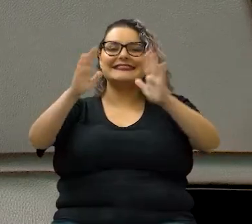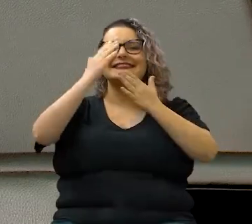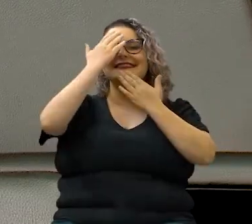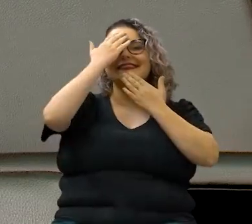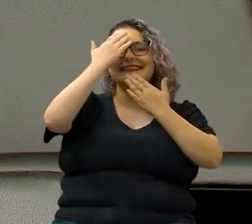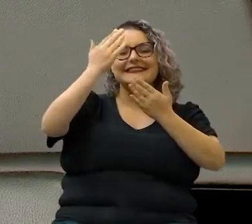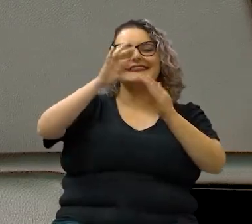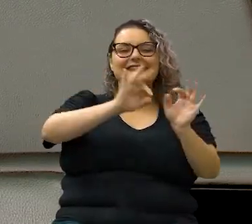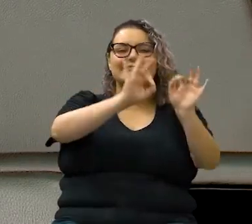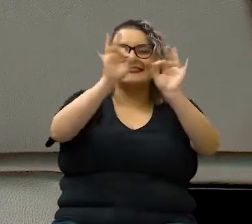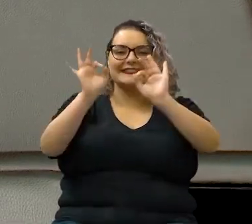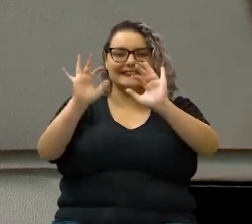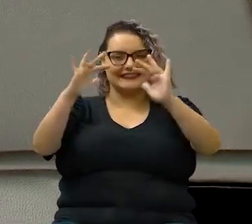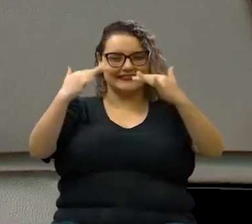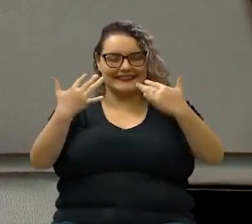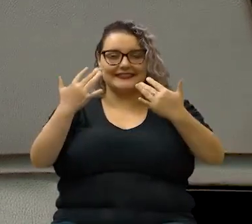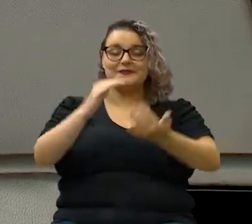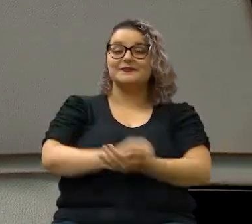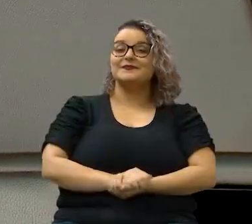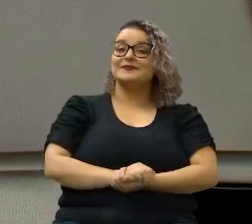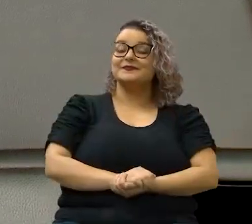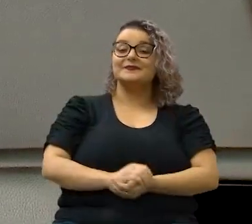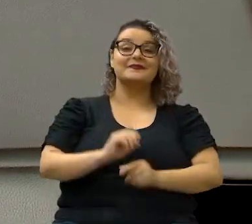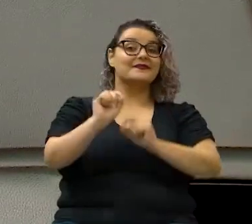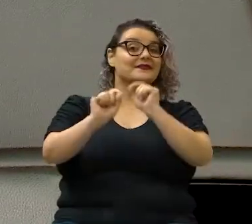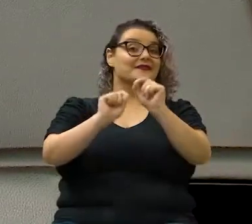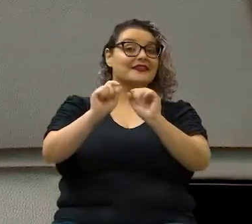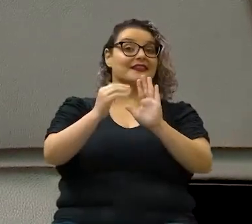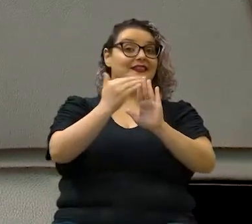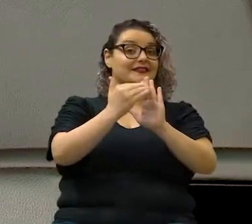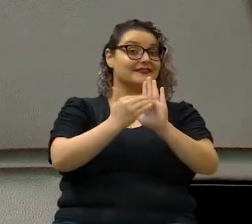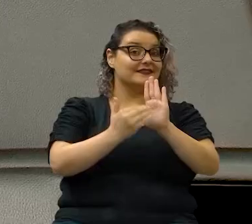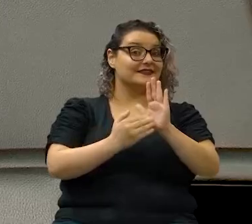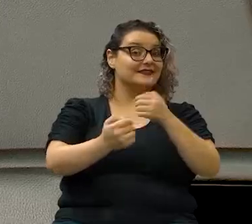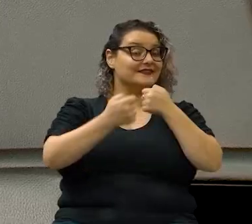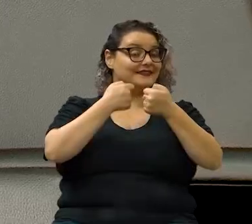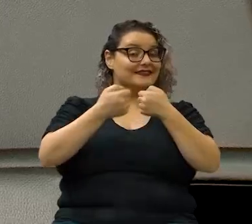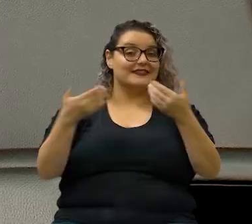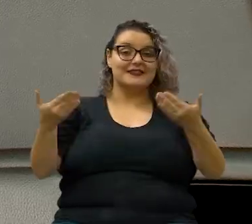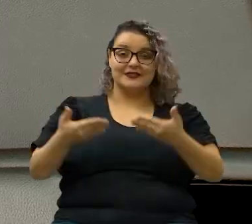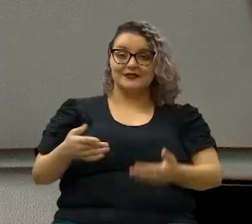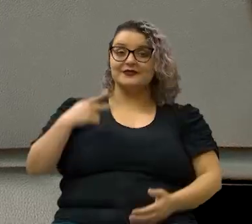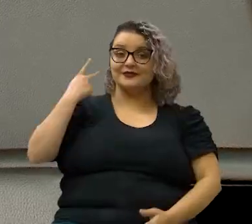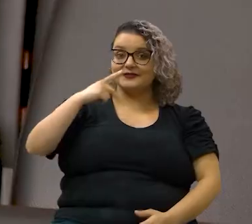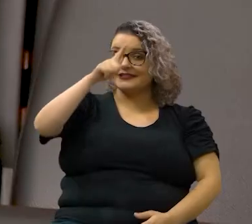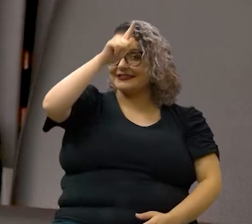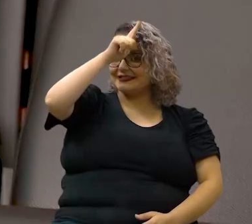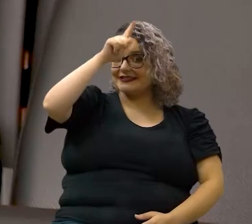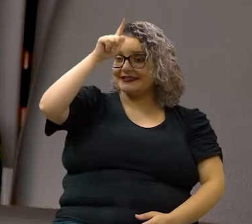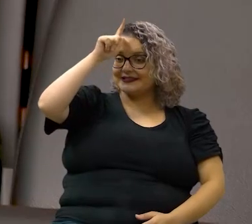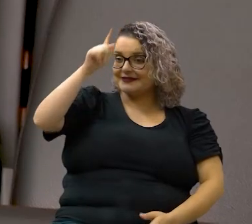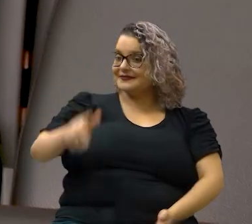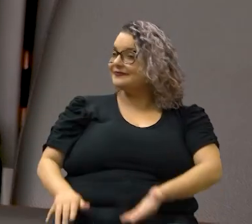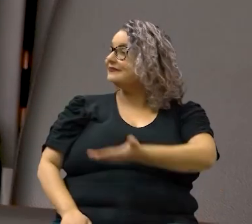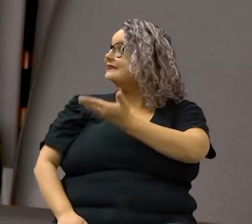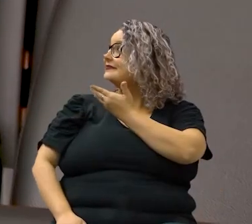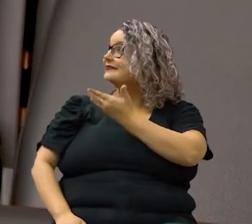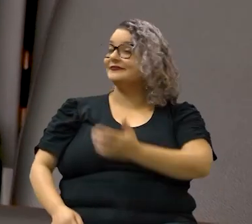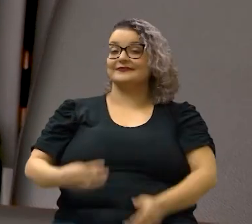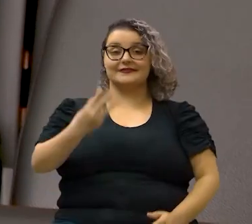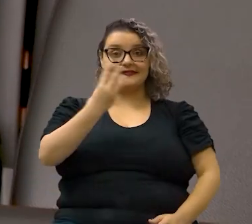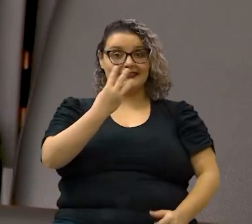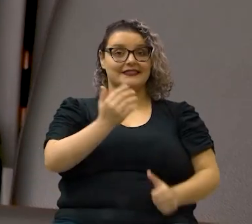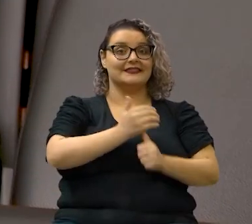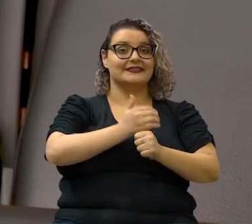Olá, muito obrigado pela sua companhia, pela sua audiência. E quem está em pauta hoje é o vereador Gustavo Peta, ele que está